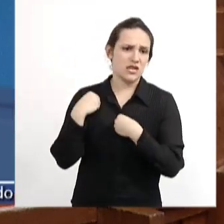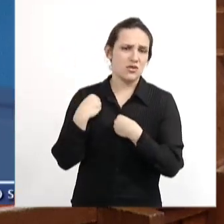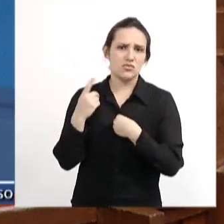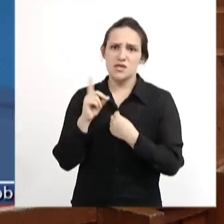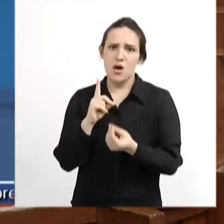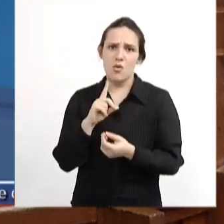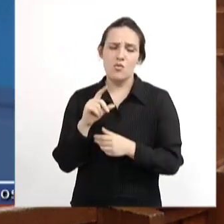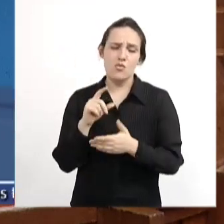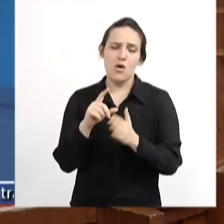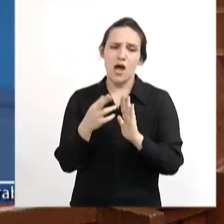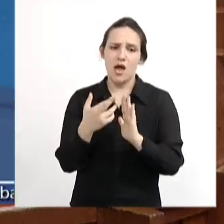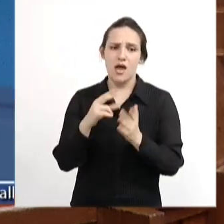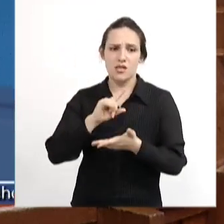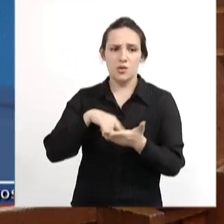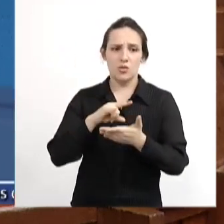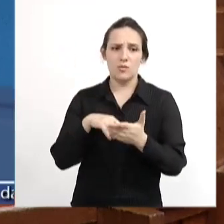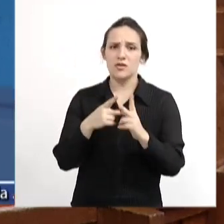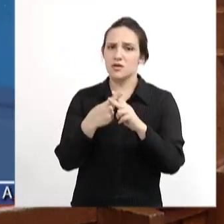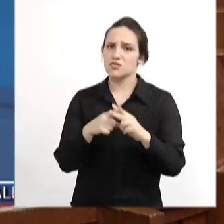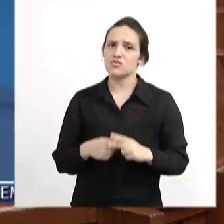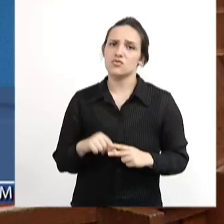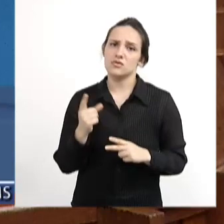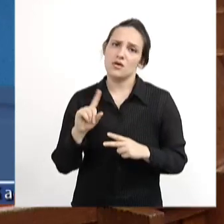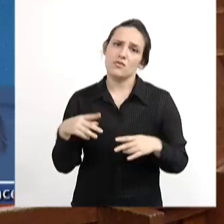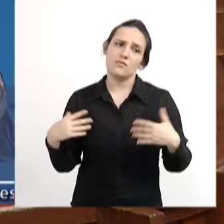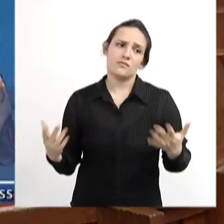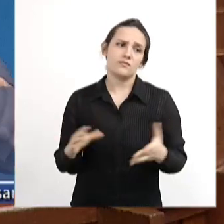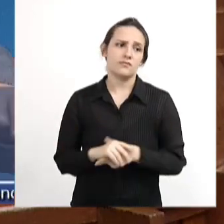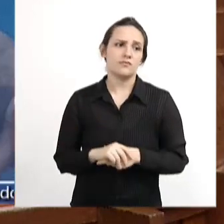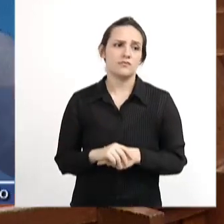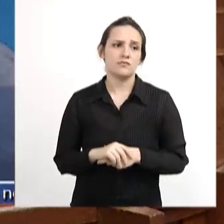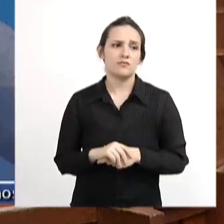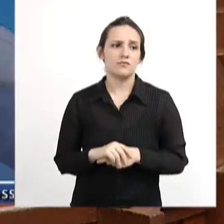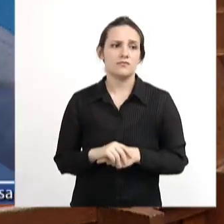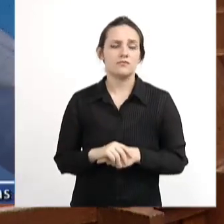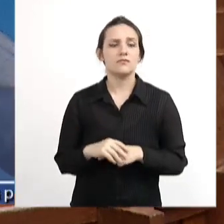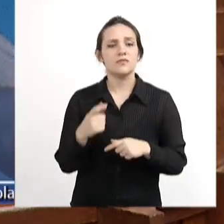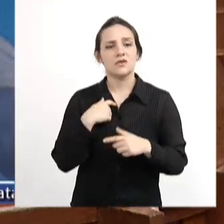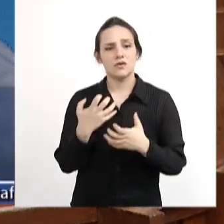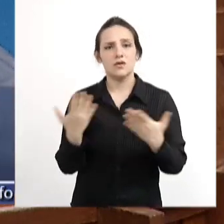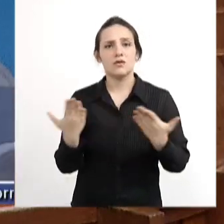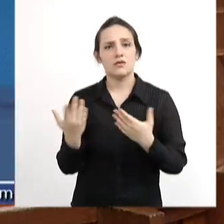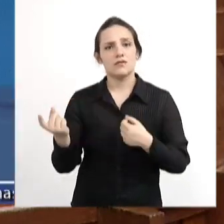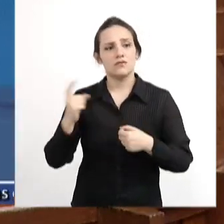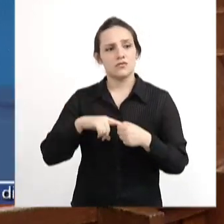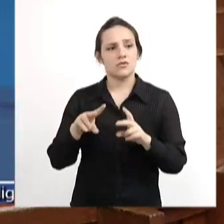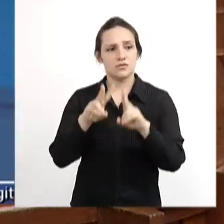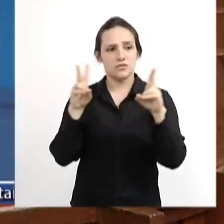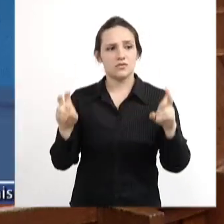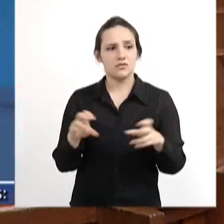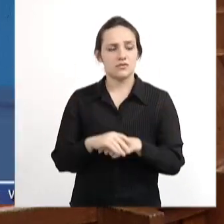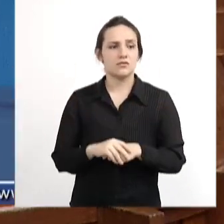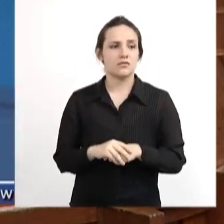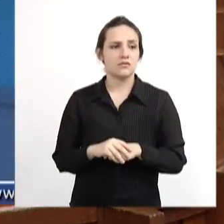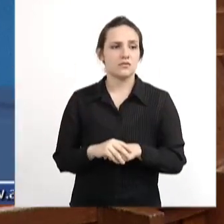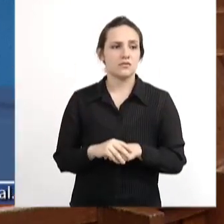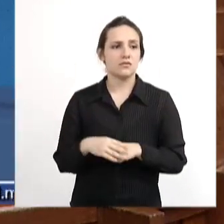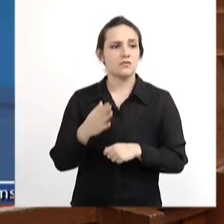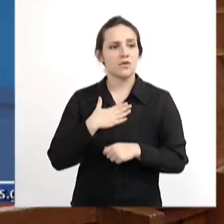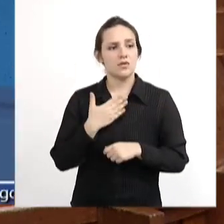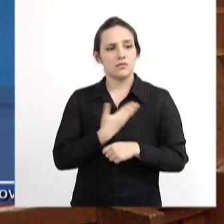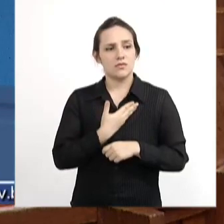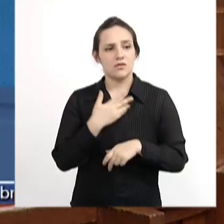a regularização desses assuntos. E queria aqui voltar ao assunto que o meu